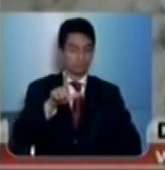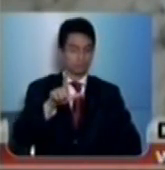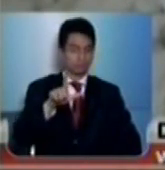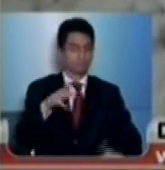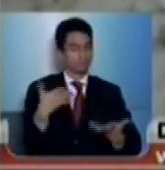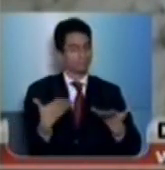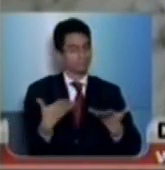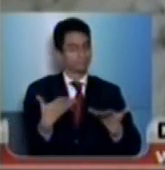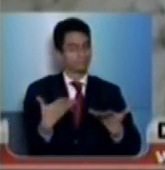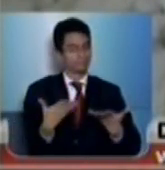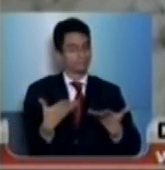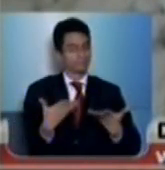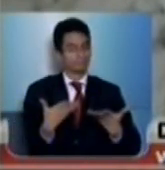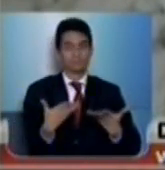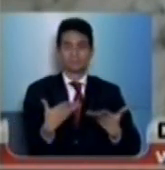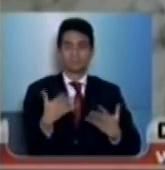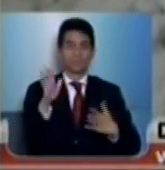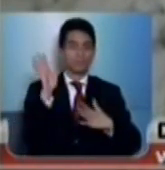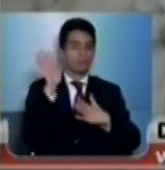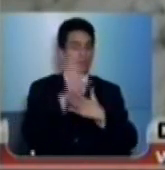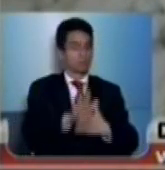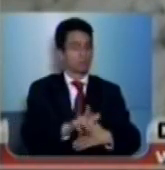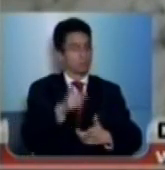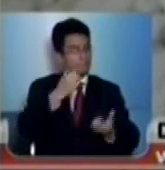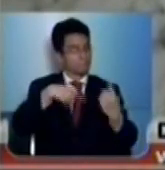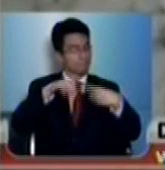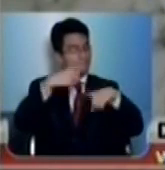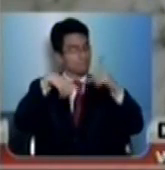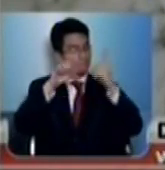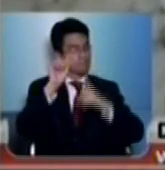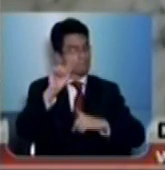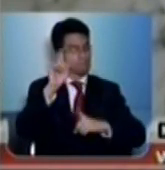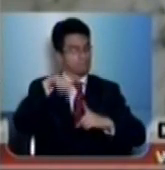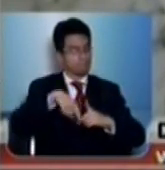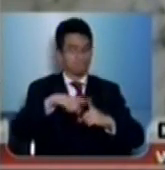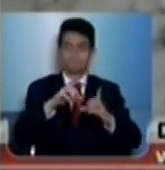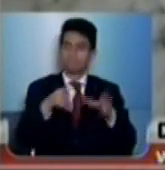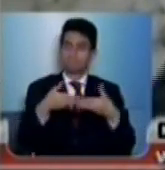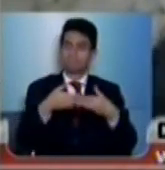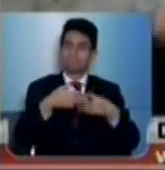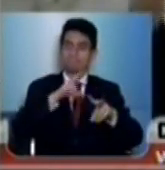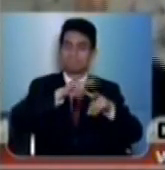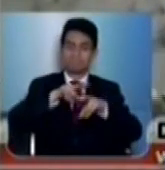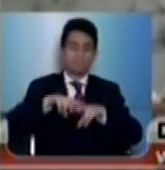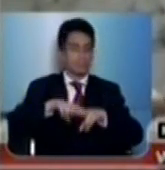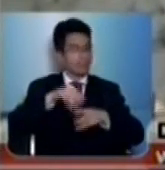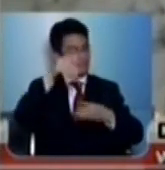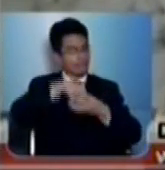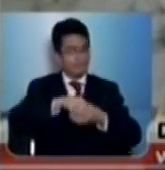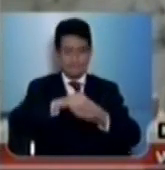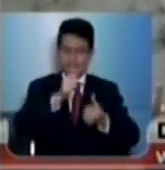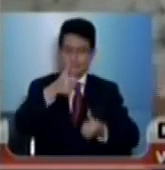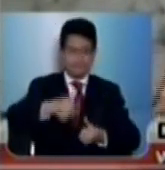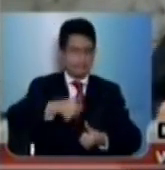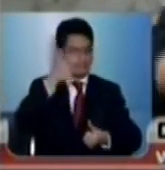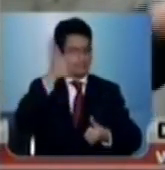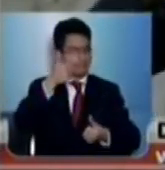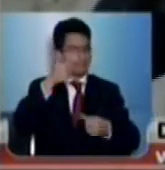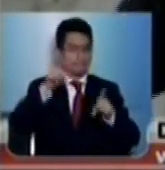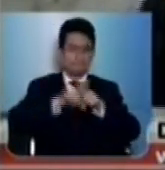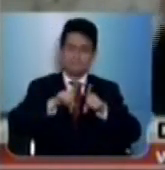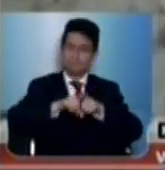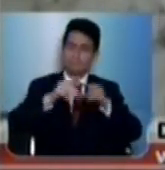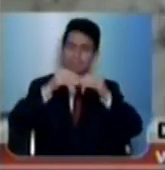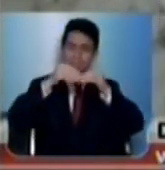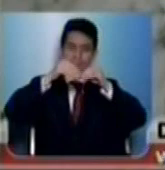a criminalidade dentro dos presídios E com isso os próprios presos são prejudicados